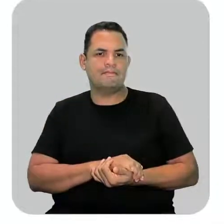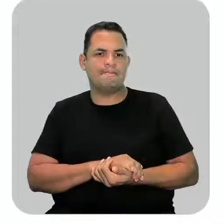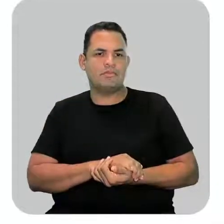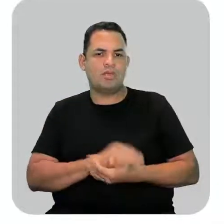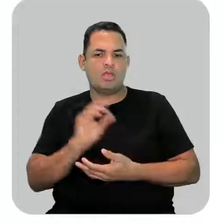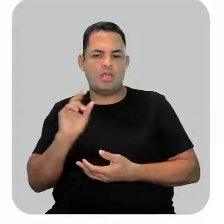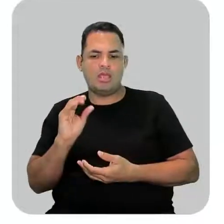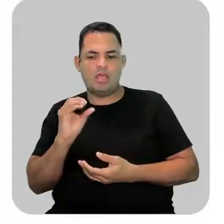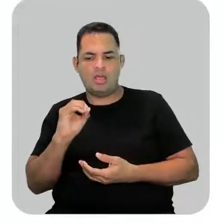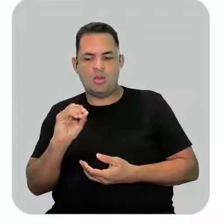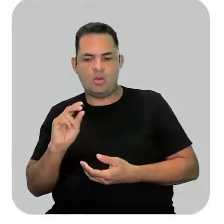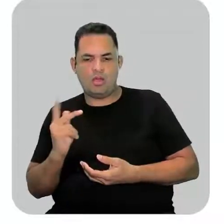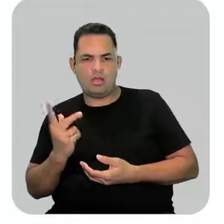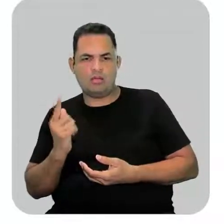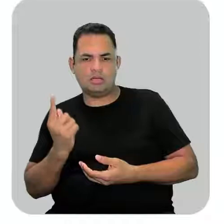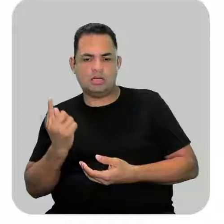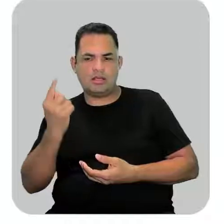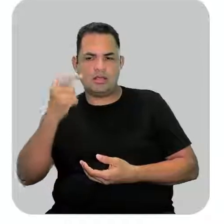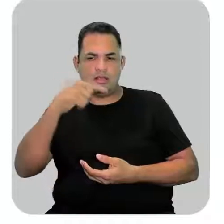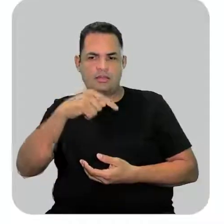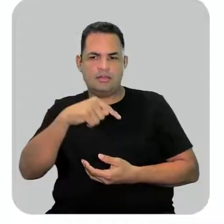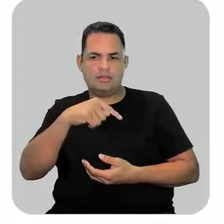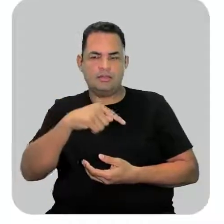esse carbono primário da cadeia.